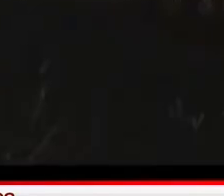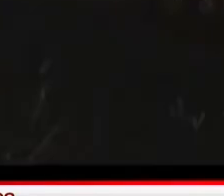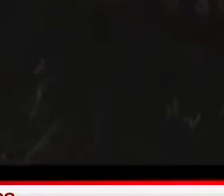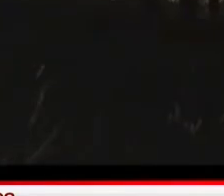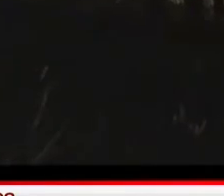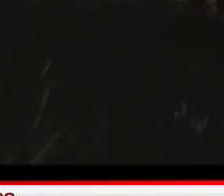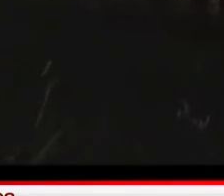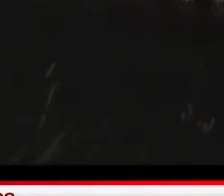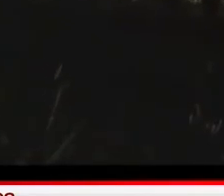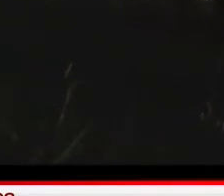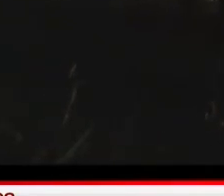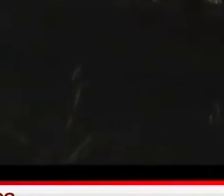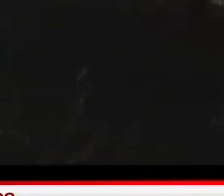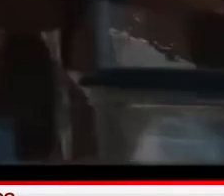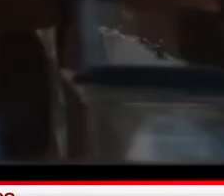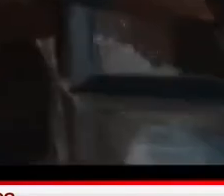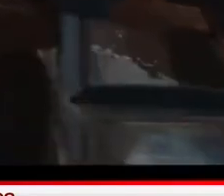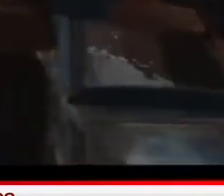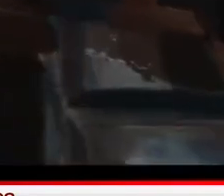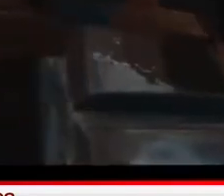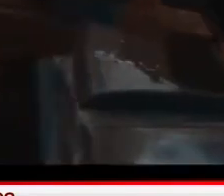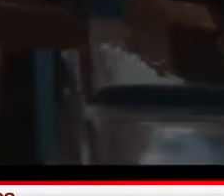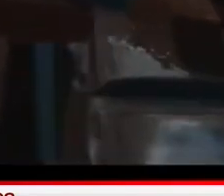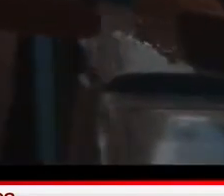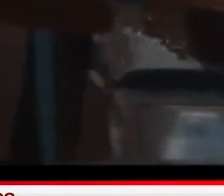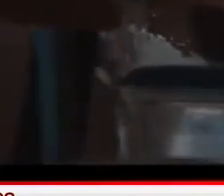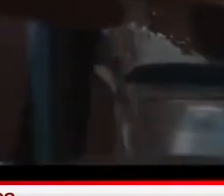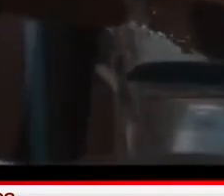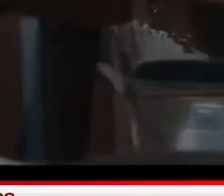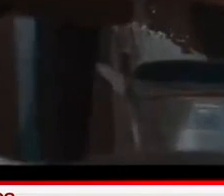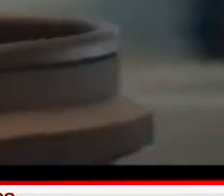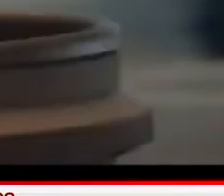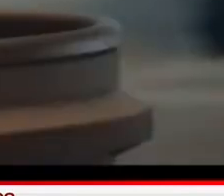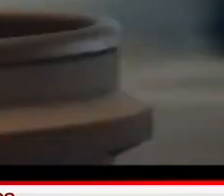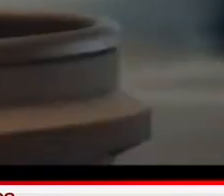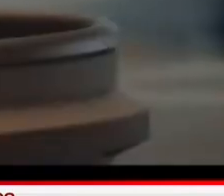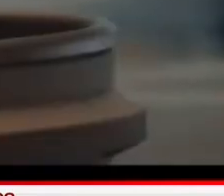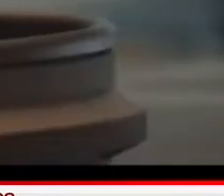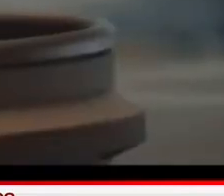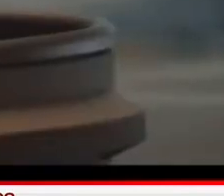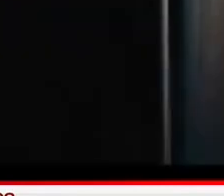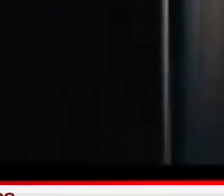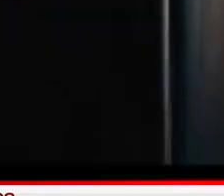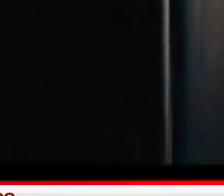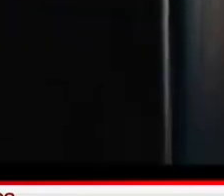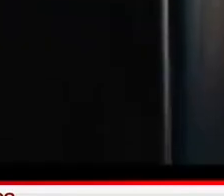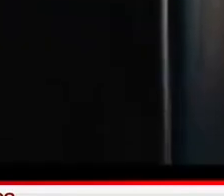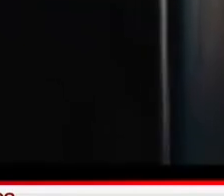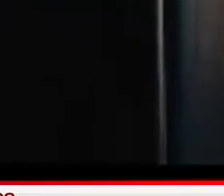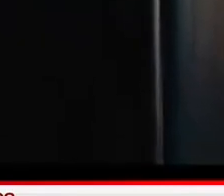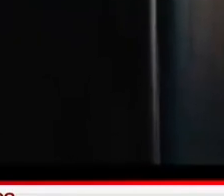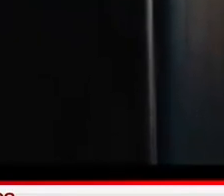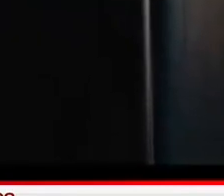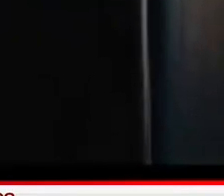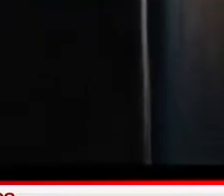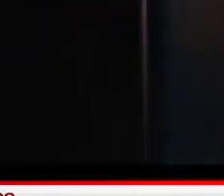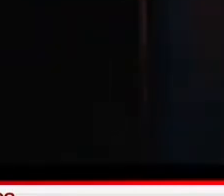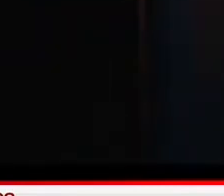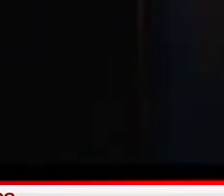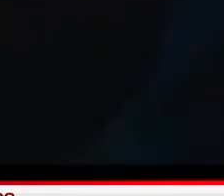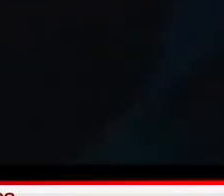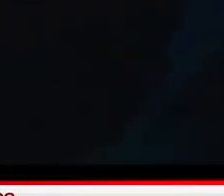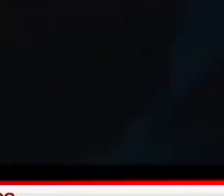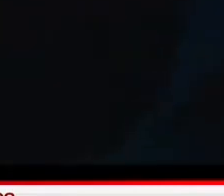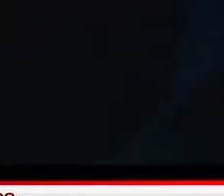graças a água pecuária baseada em ciência é que Podemos prever os problemas e desenvolver soluções